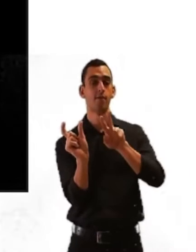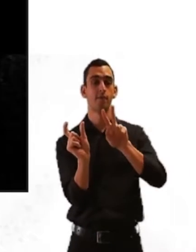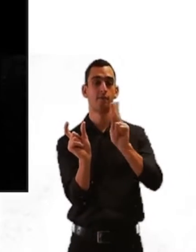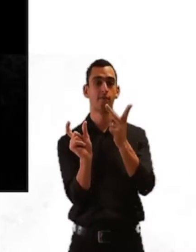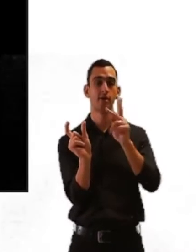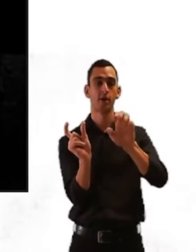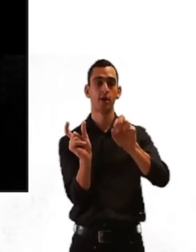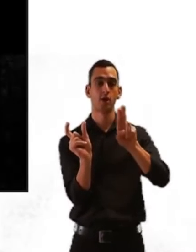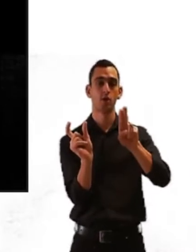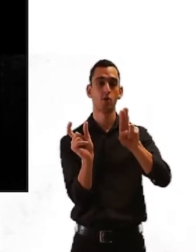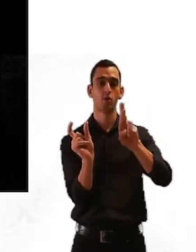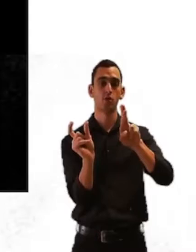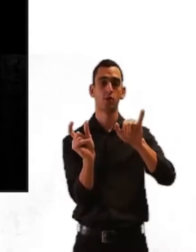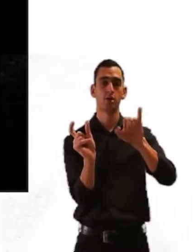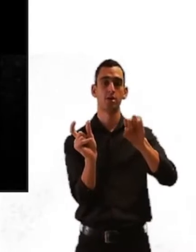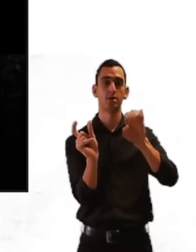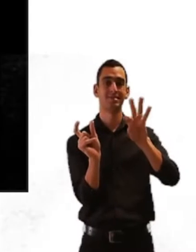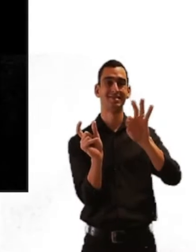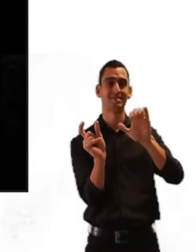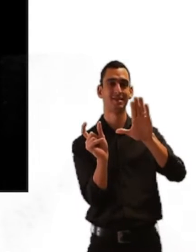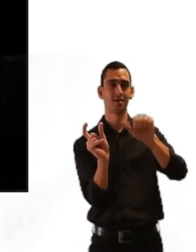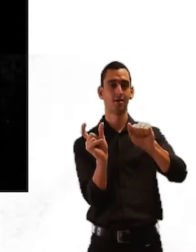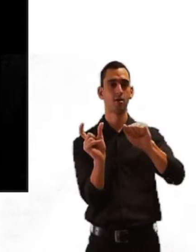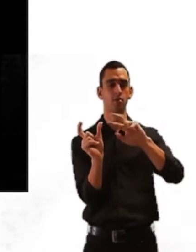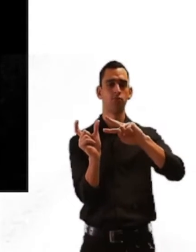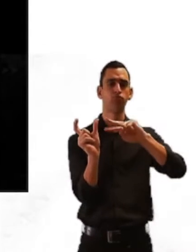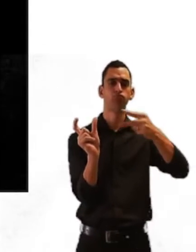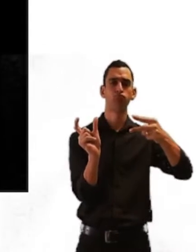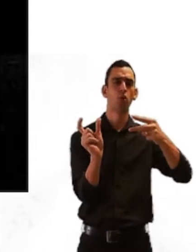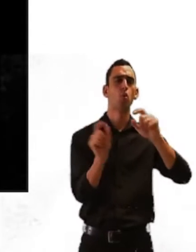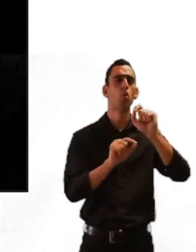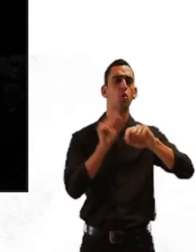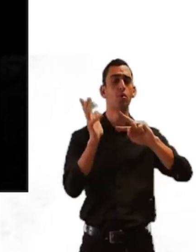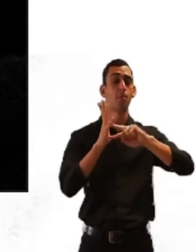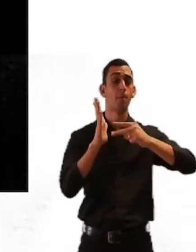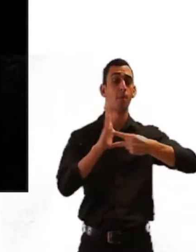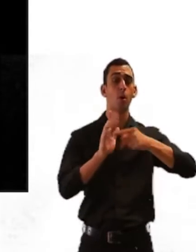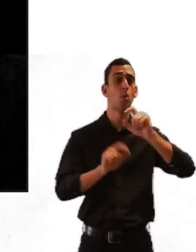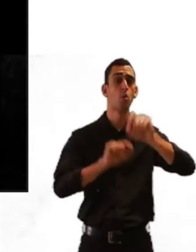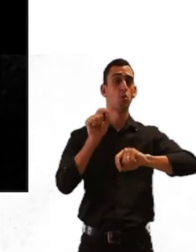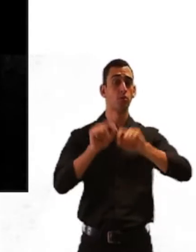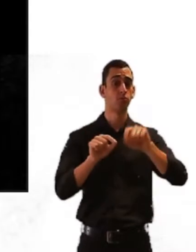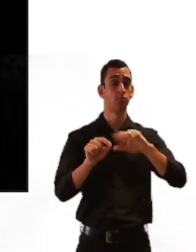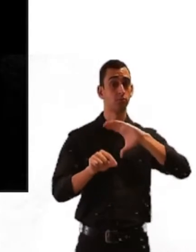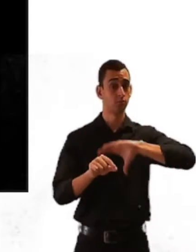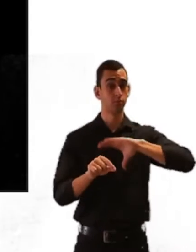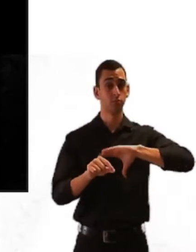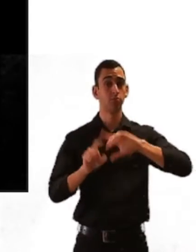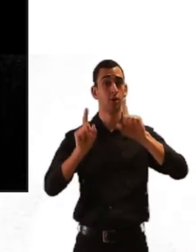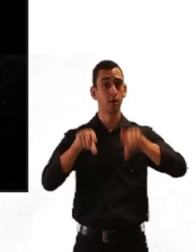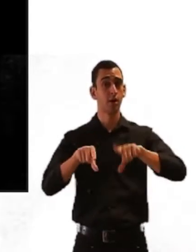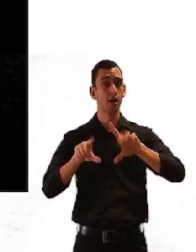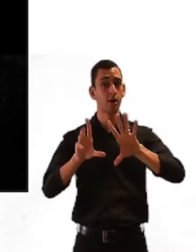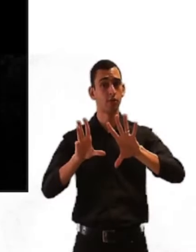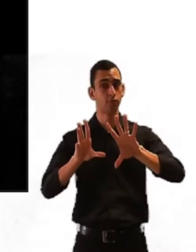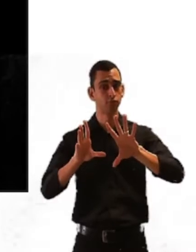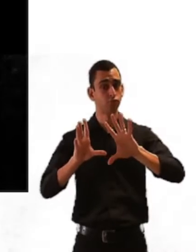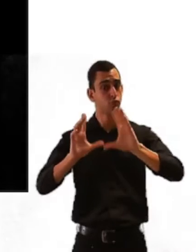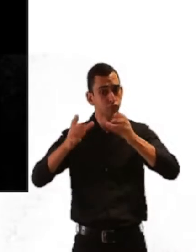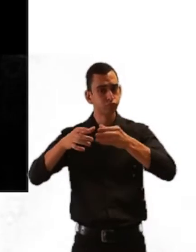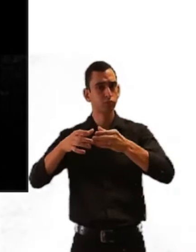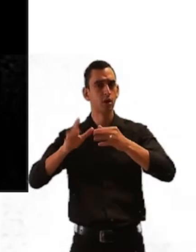definida a heurística no nosso idioma, né, no português? Conjunto de regras e métodos